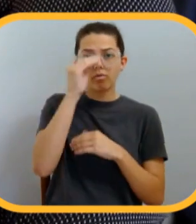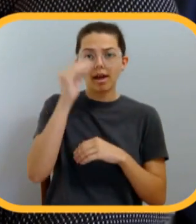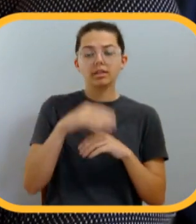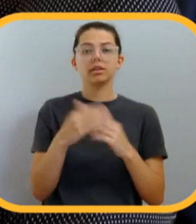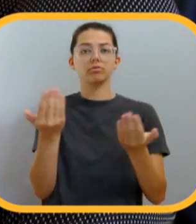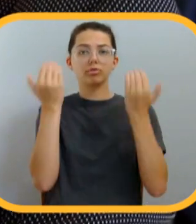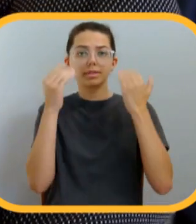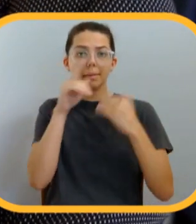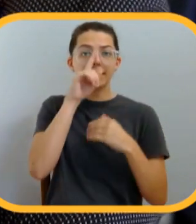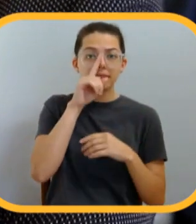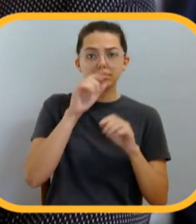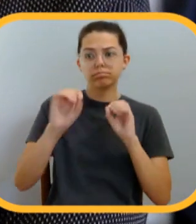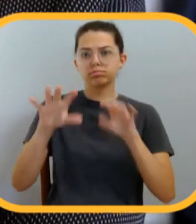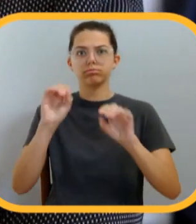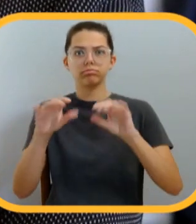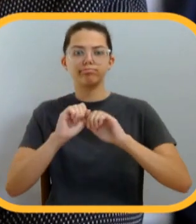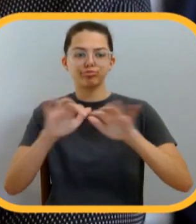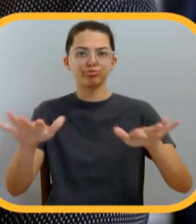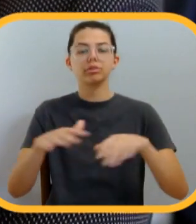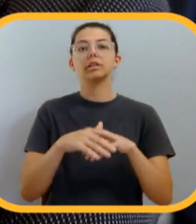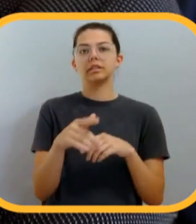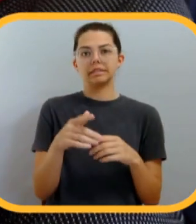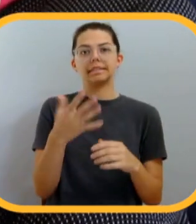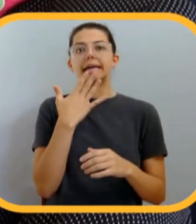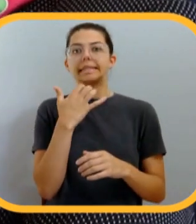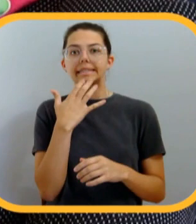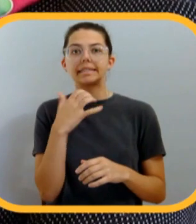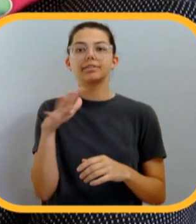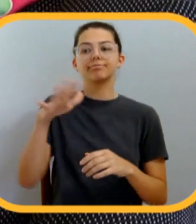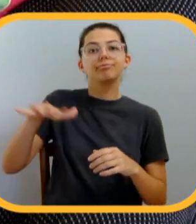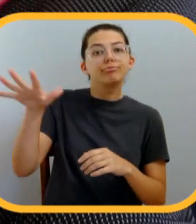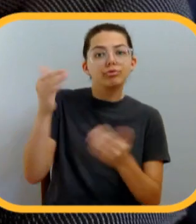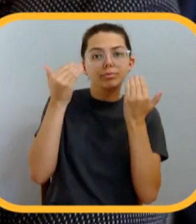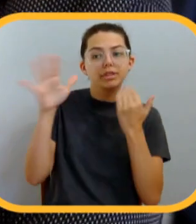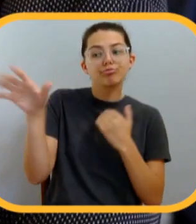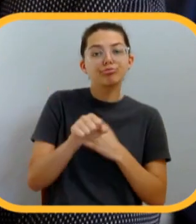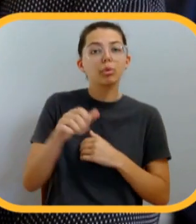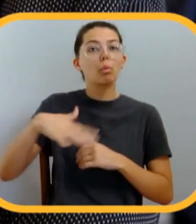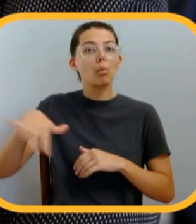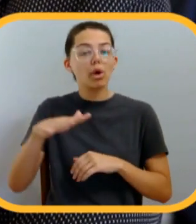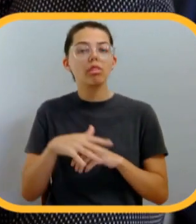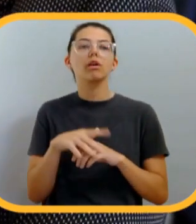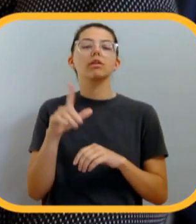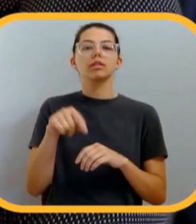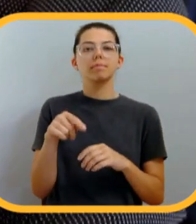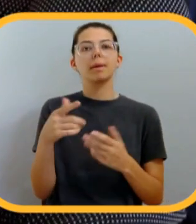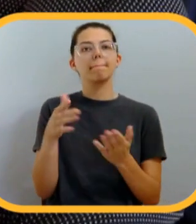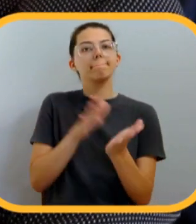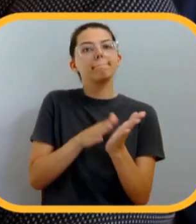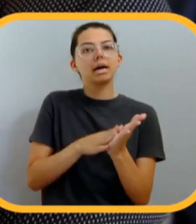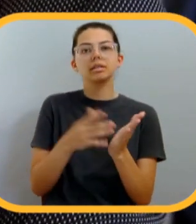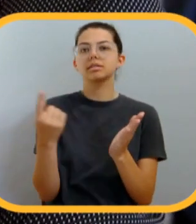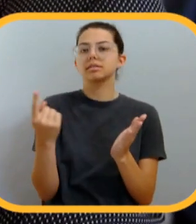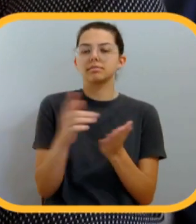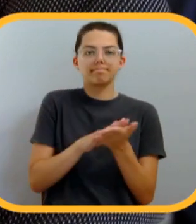a desinformação, ou seja, temos que ter muito cuidado com as fontes e temos que nos sustentar